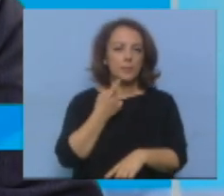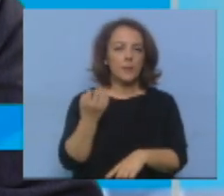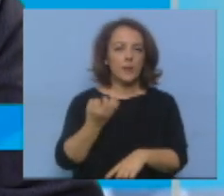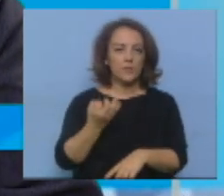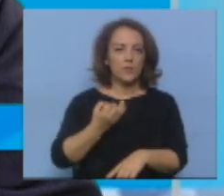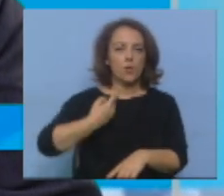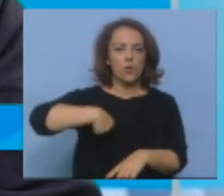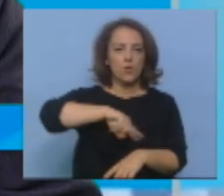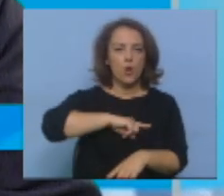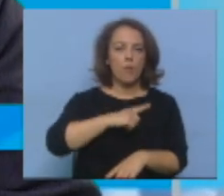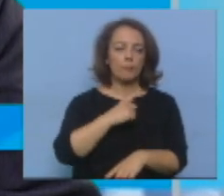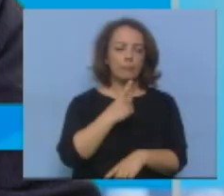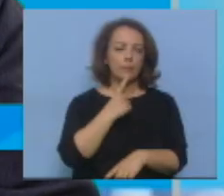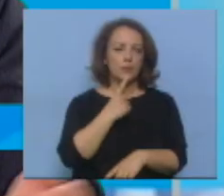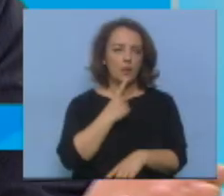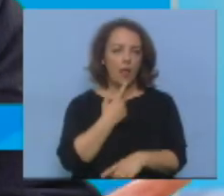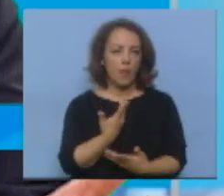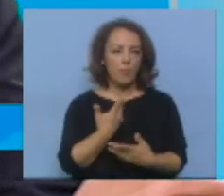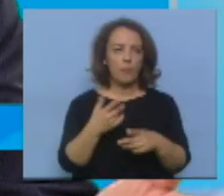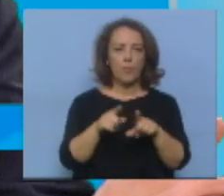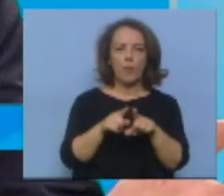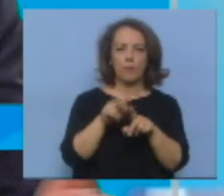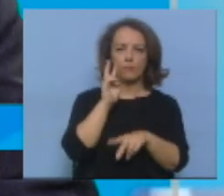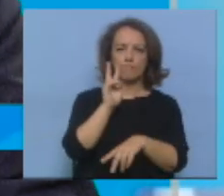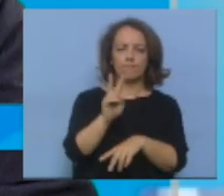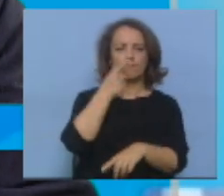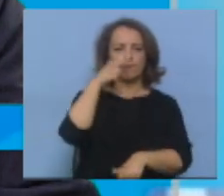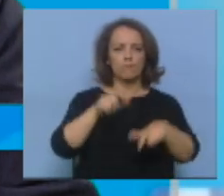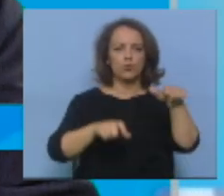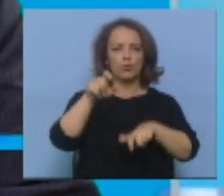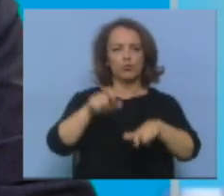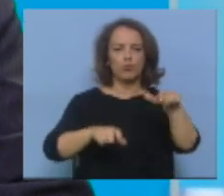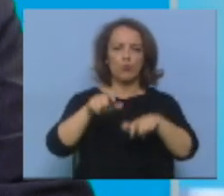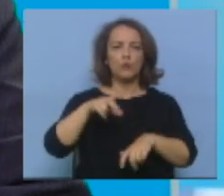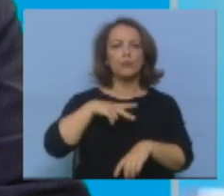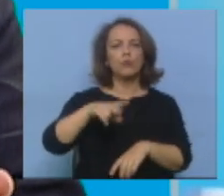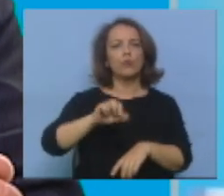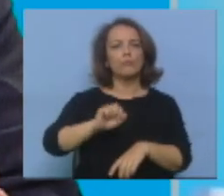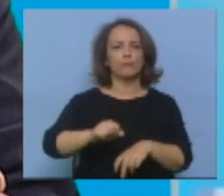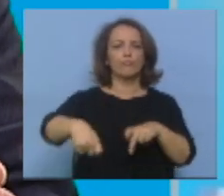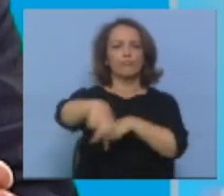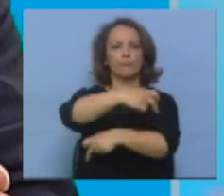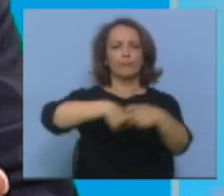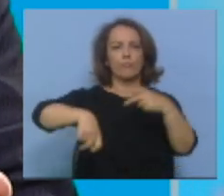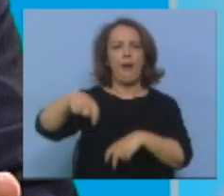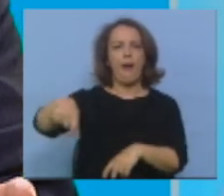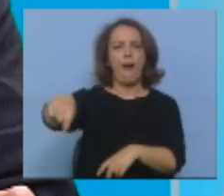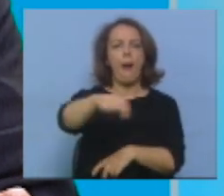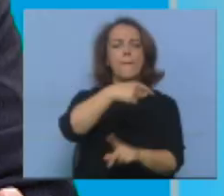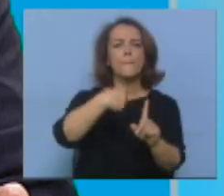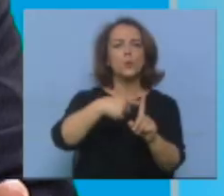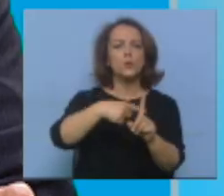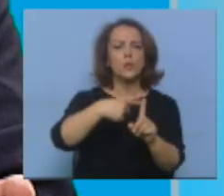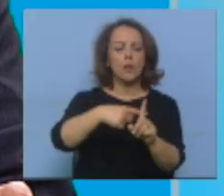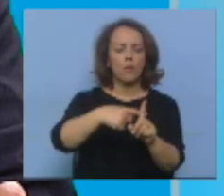a ter pessoas, digamos assim, a circular em Portugal, que eram declarados casos positivos, né, e eu imediatamente